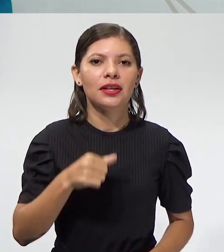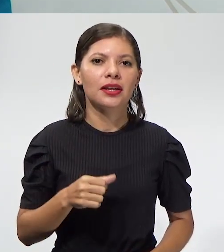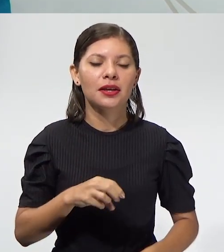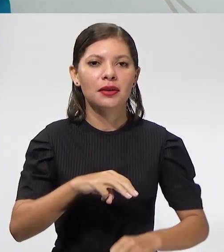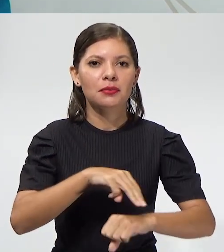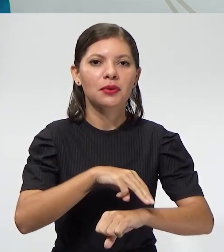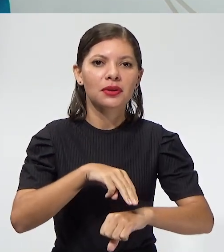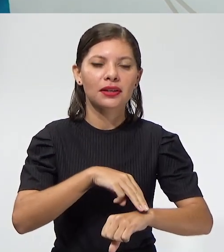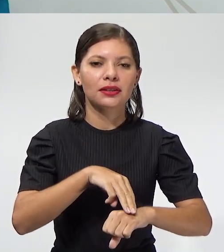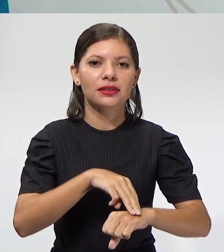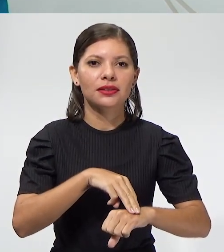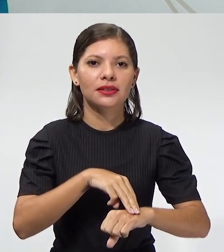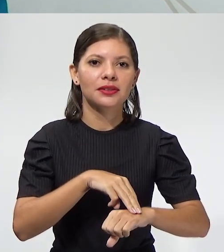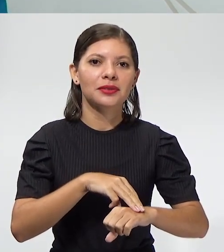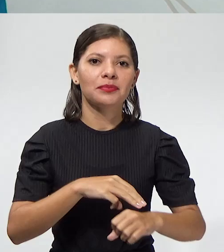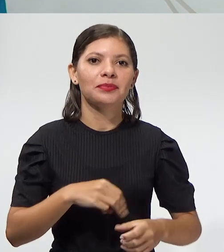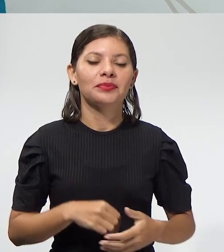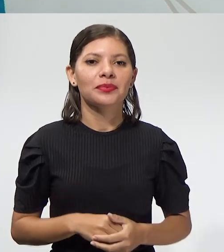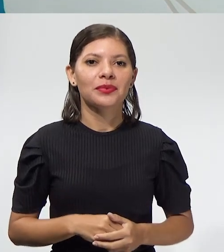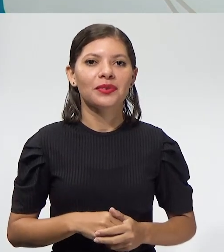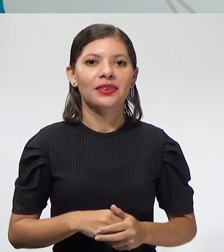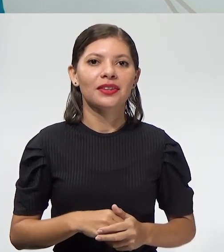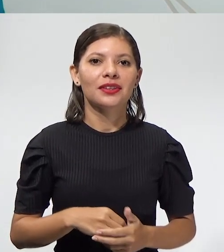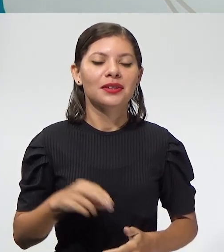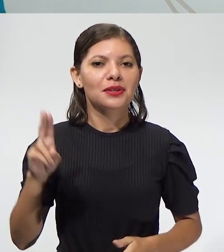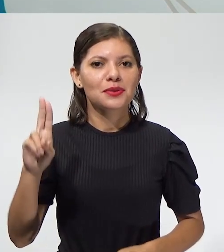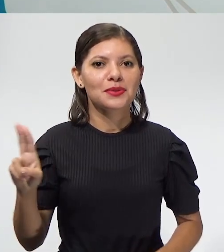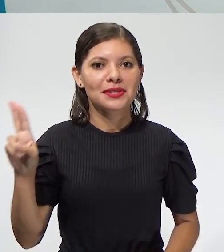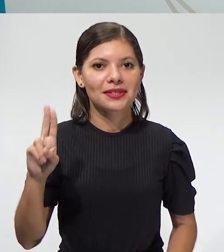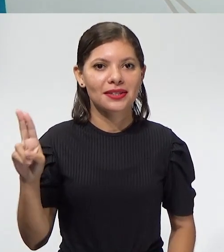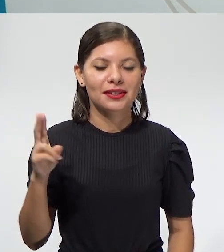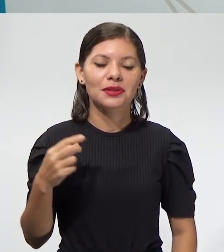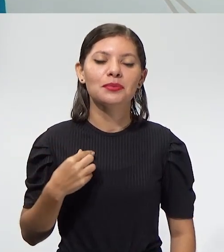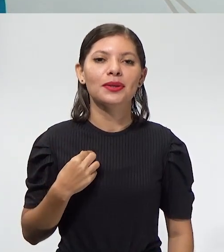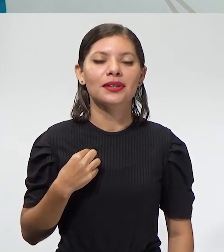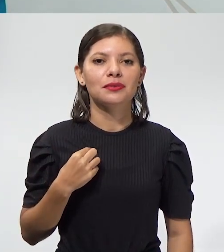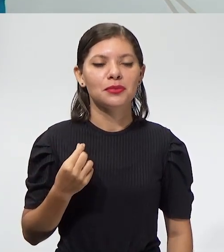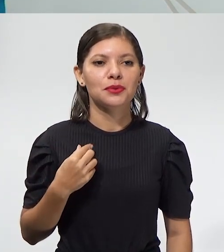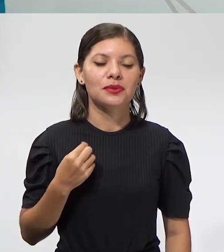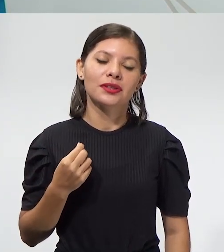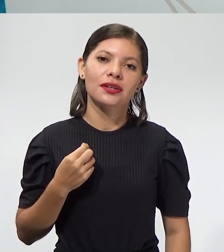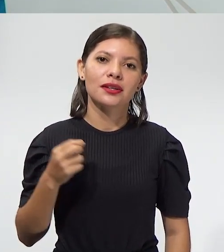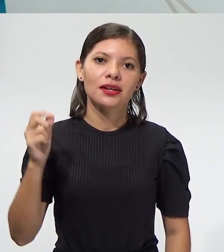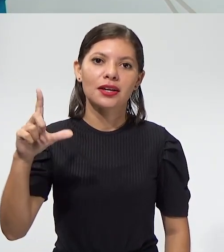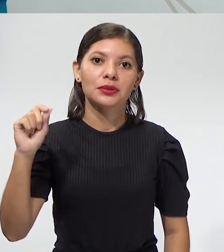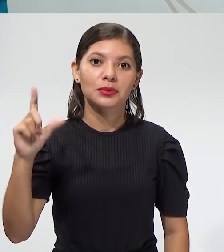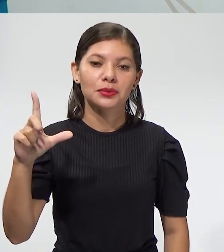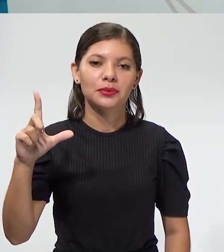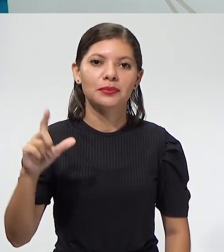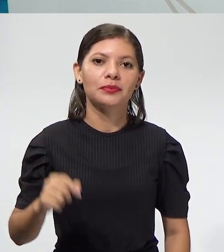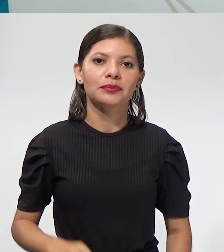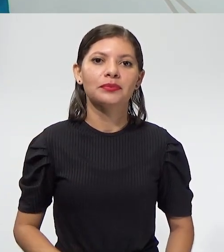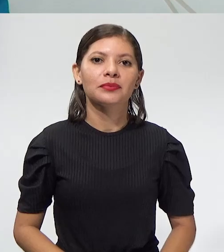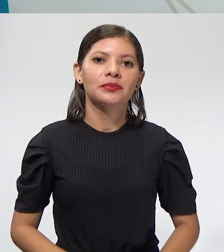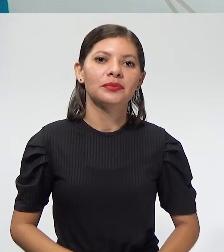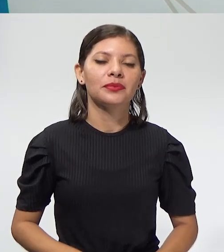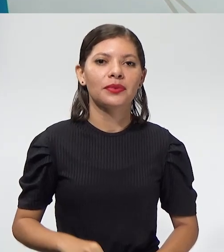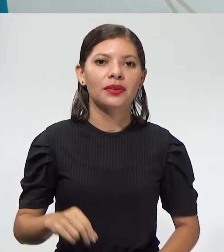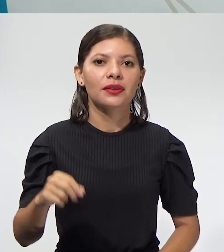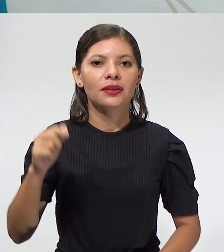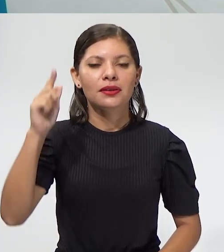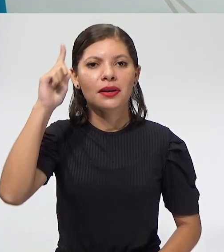mulher morena, estou usando nesse momento uma blusa azul,